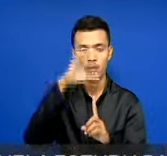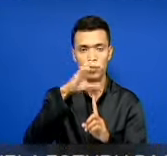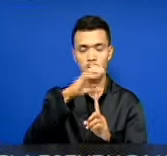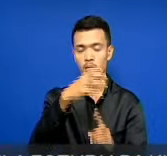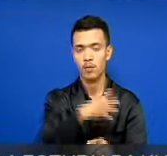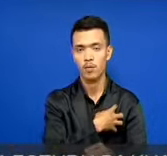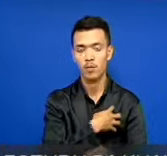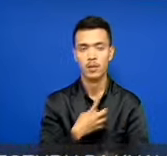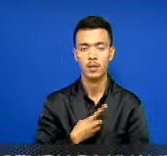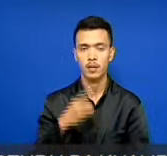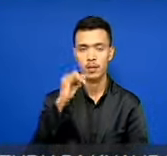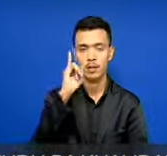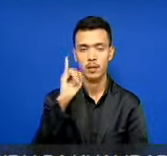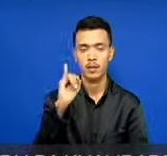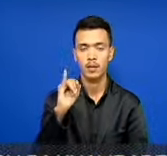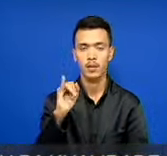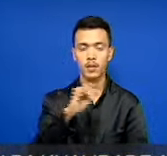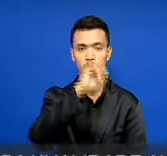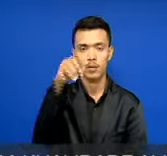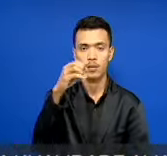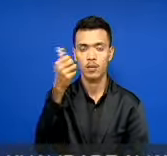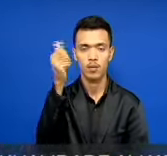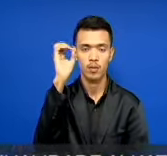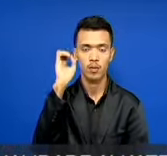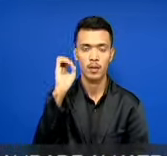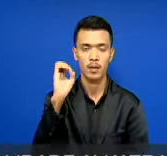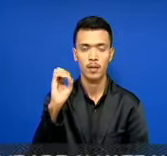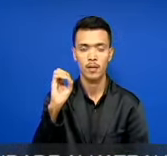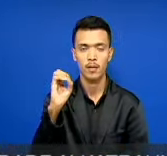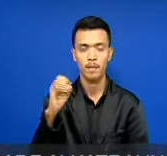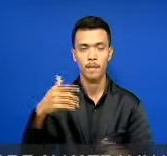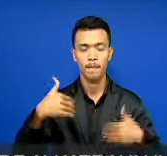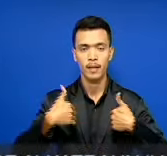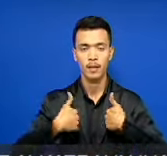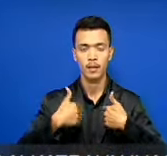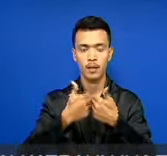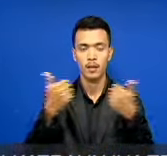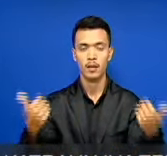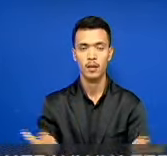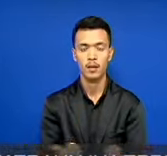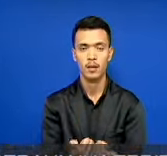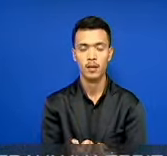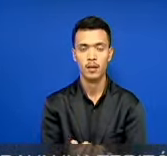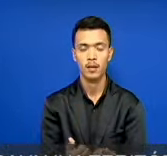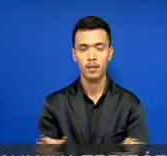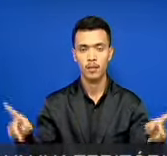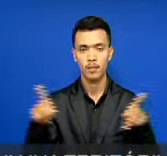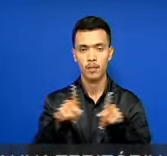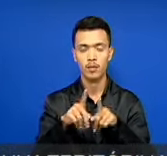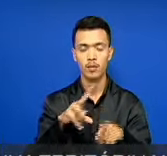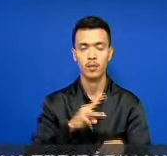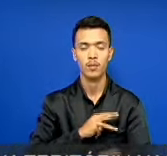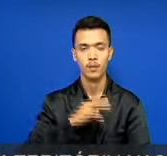do município Dili, superintendente João Sanso Pires, e a aldeia Bessarre, Suco Mantelolau,